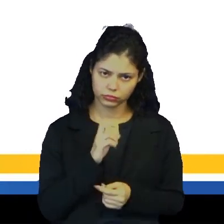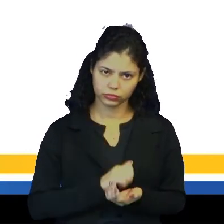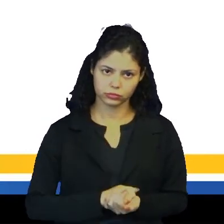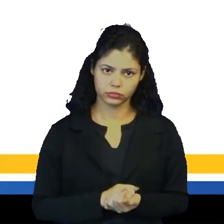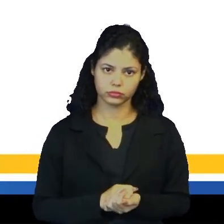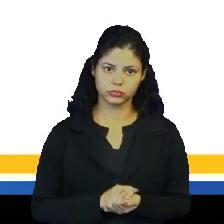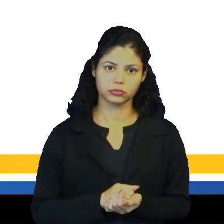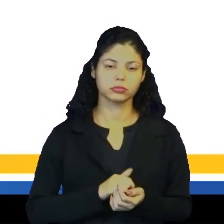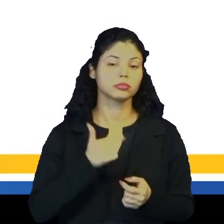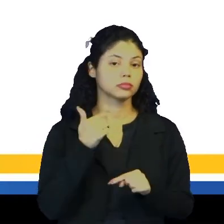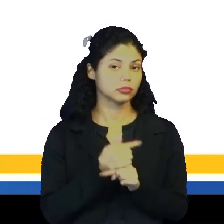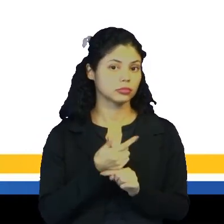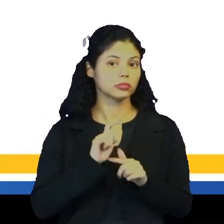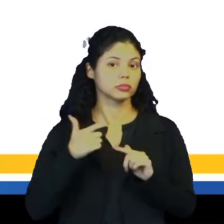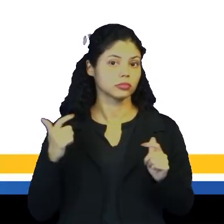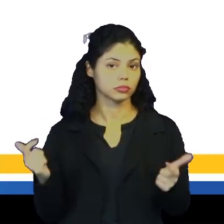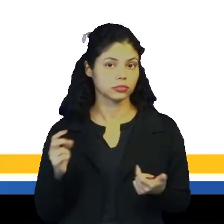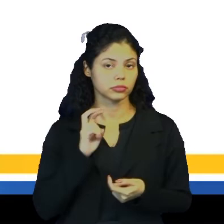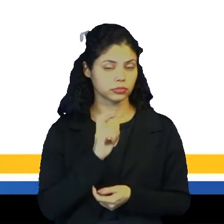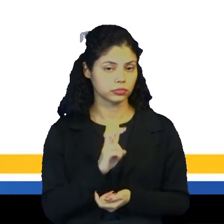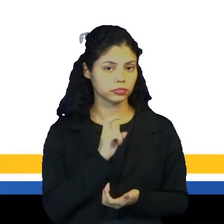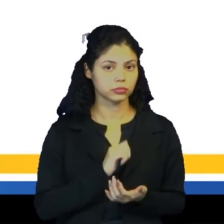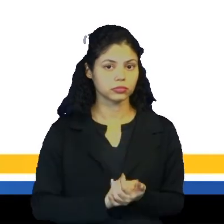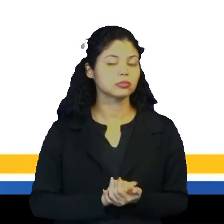5? 7 é maior que 5.